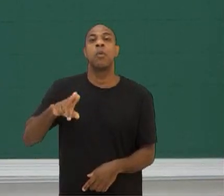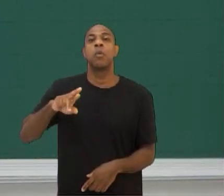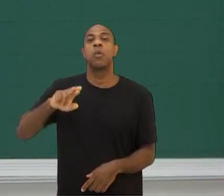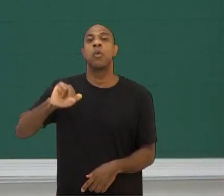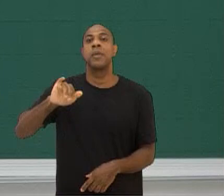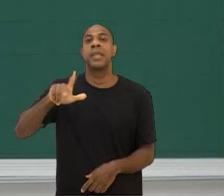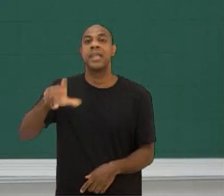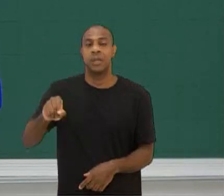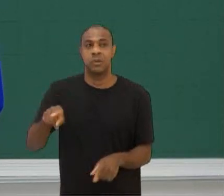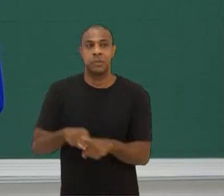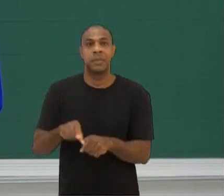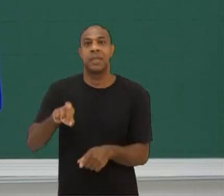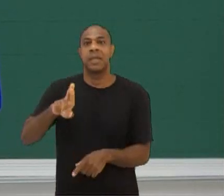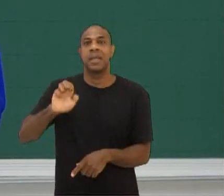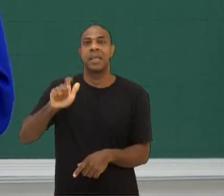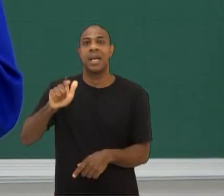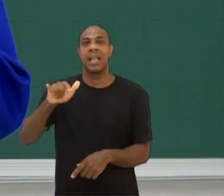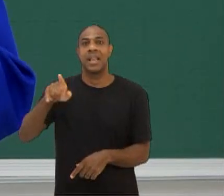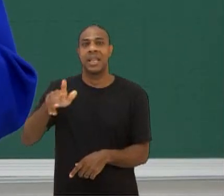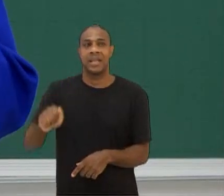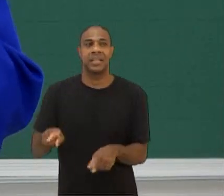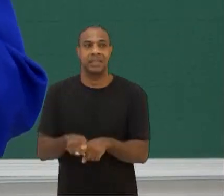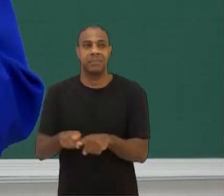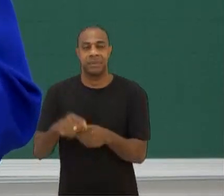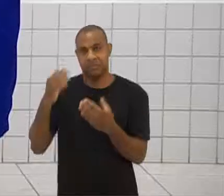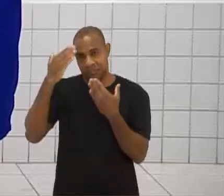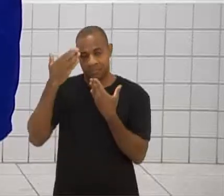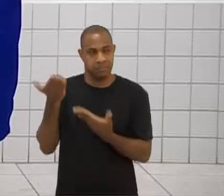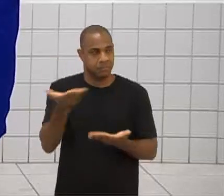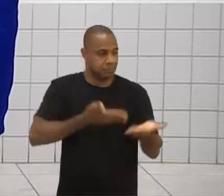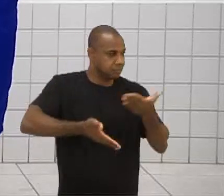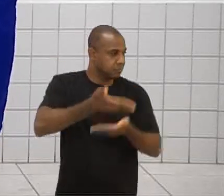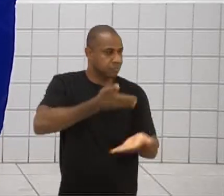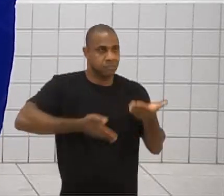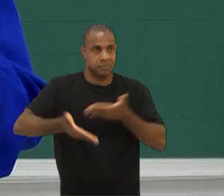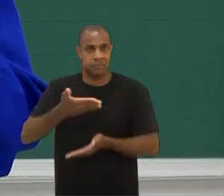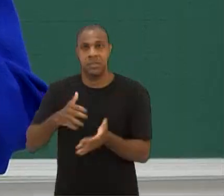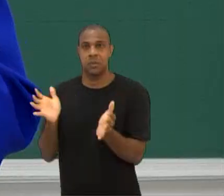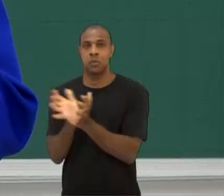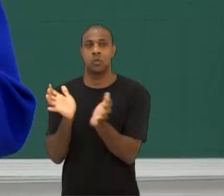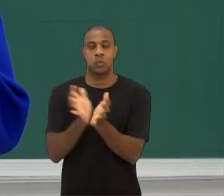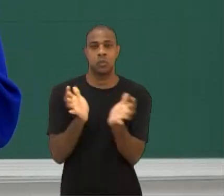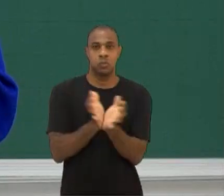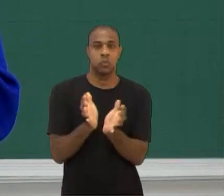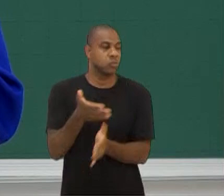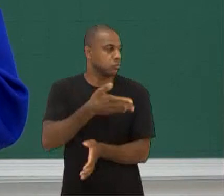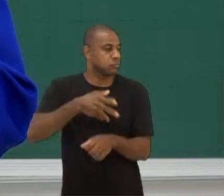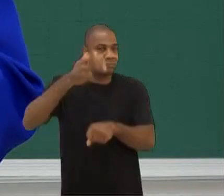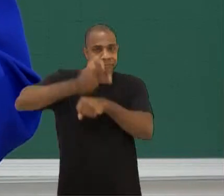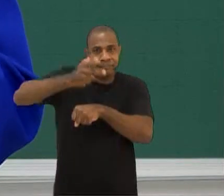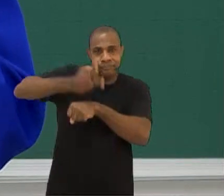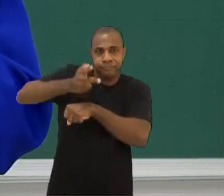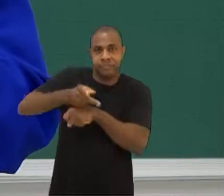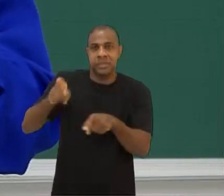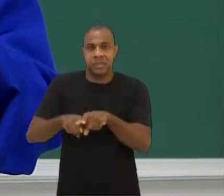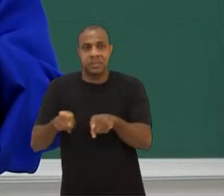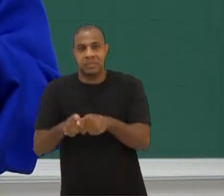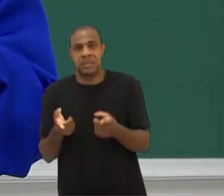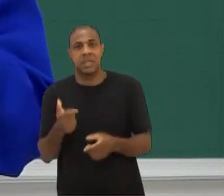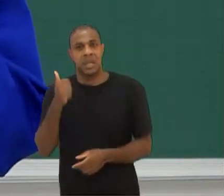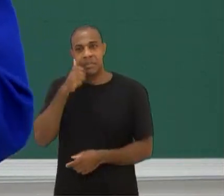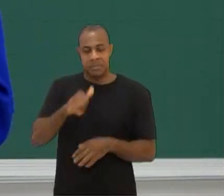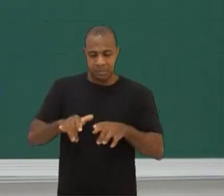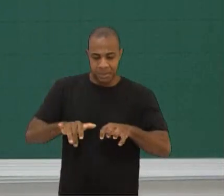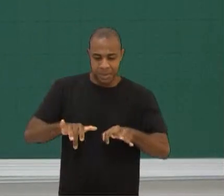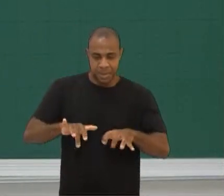parabéns para todos os envolvidos nas gravações. Obrigada, eu também, Murilo. Não é só nós aqui, tem toda uma equipe aqui, os seus livros, os técnicos, as meninas